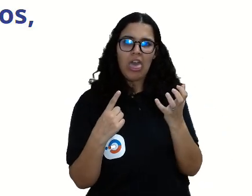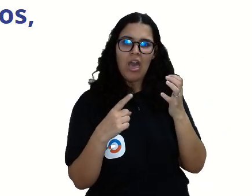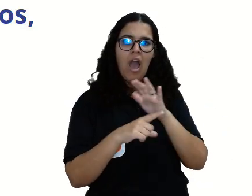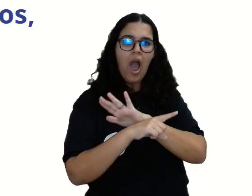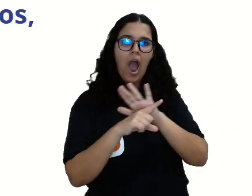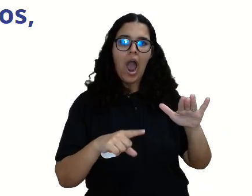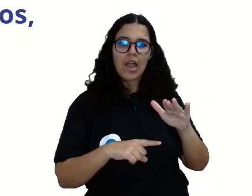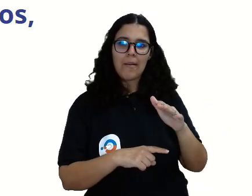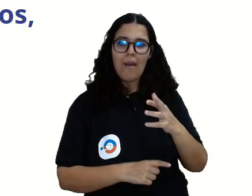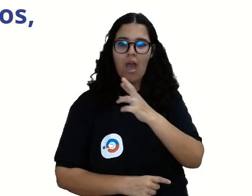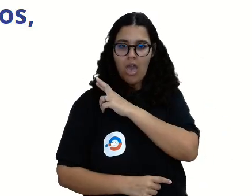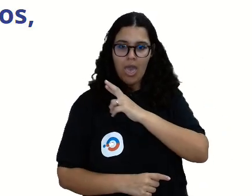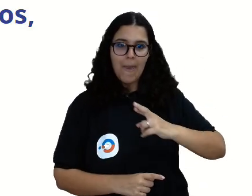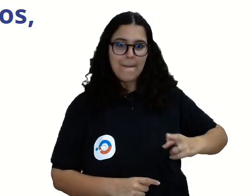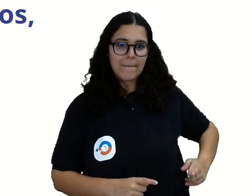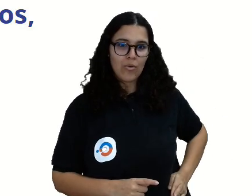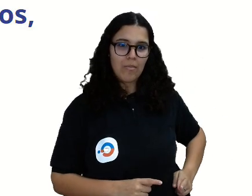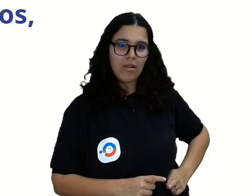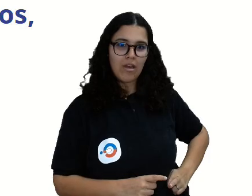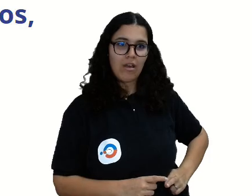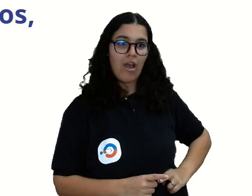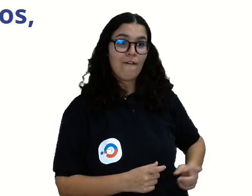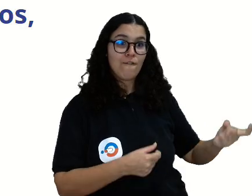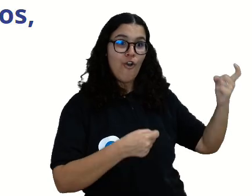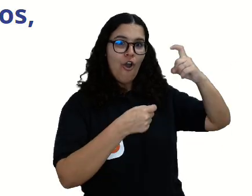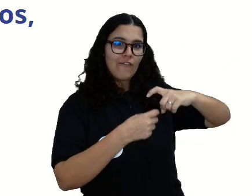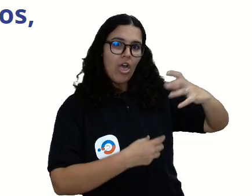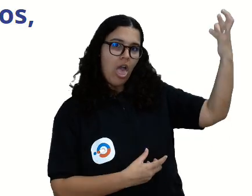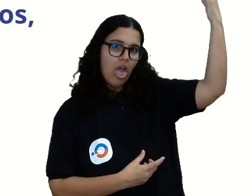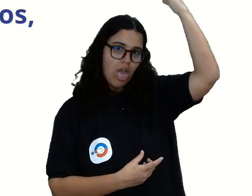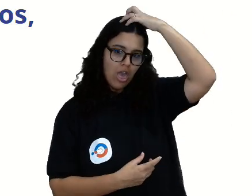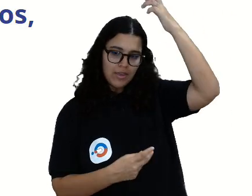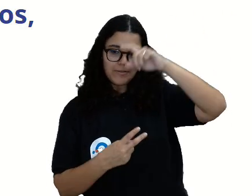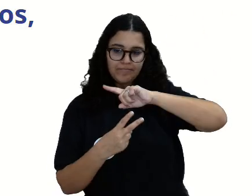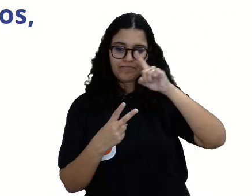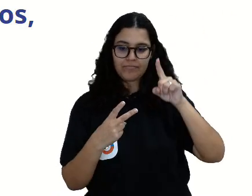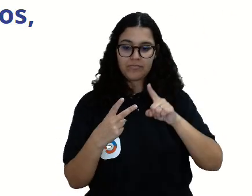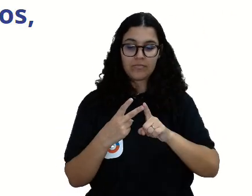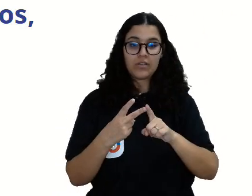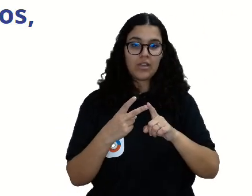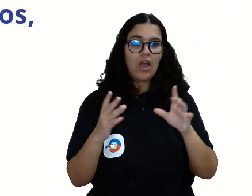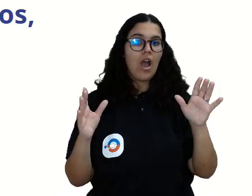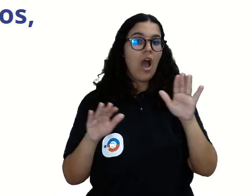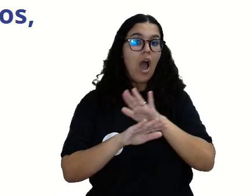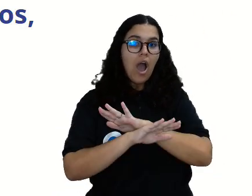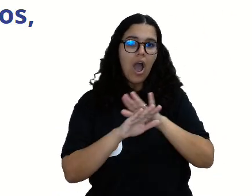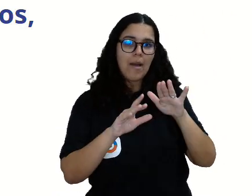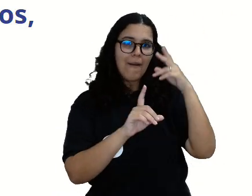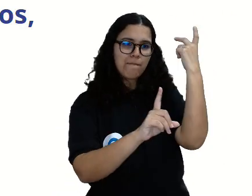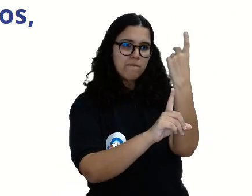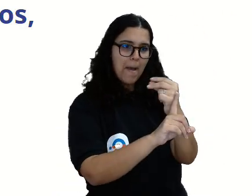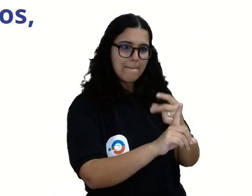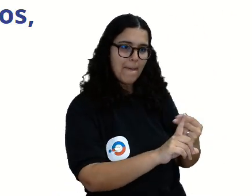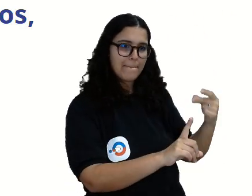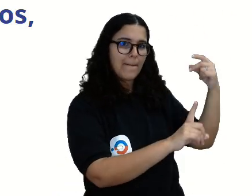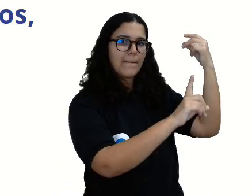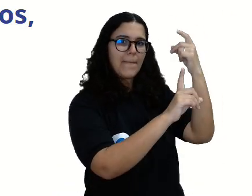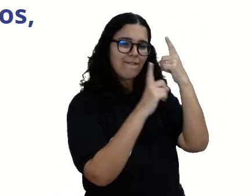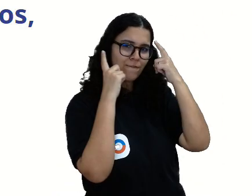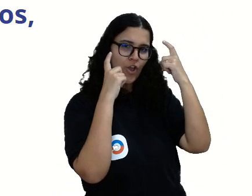República e proclamar a monarquia; acabar com os castigos físicos aplicados aos marinheiros, como as